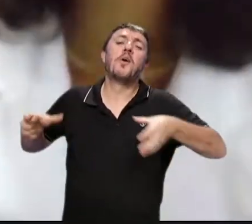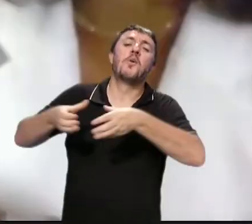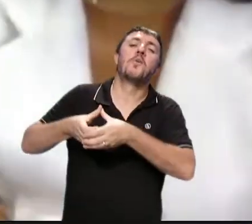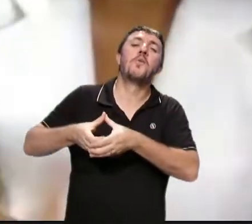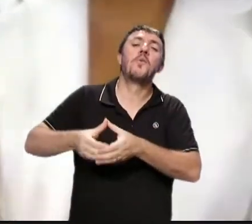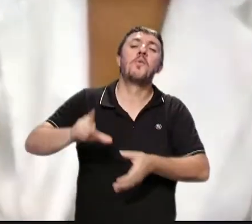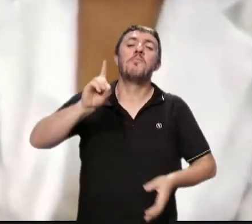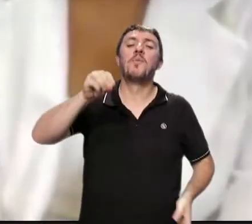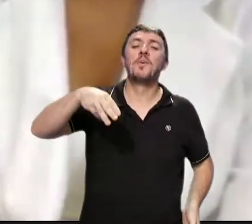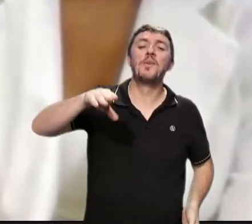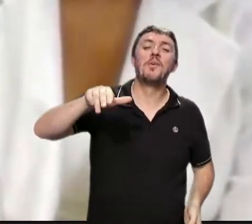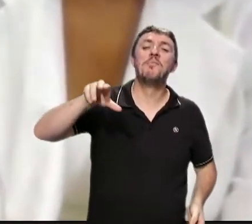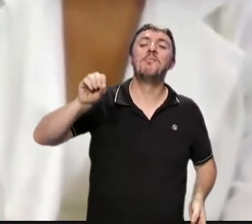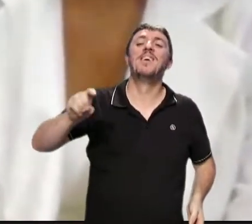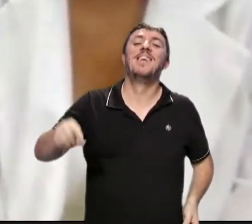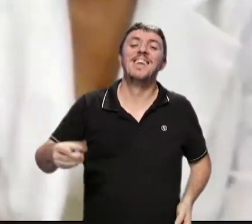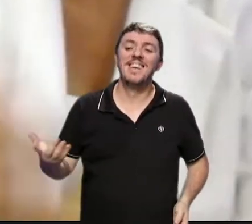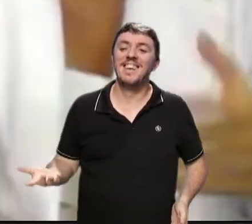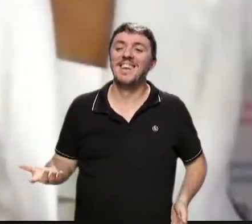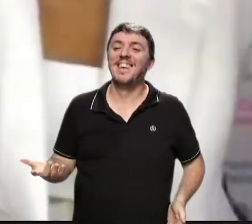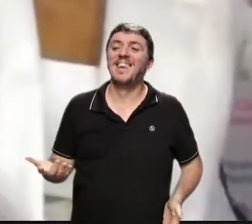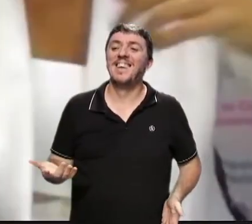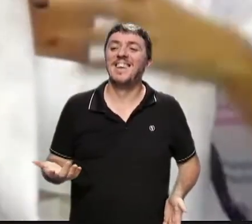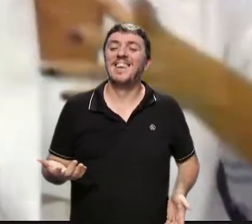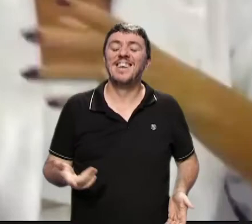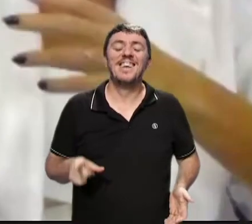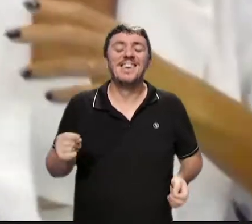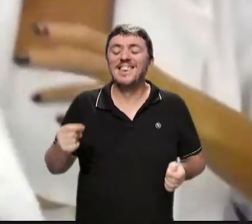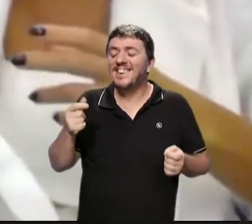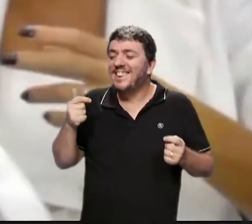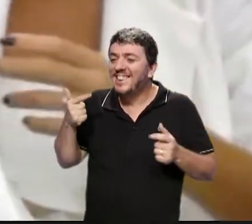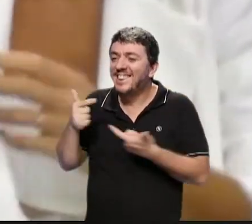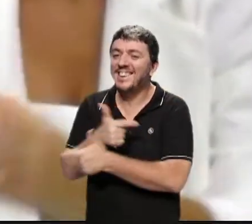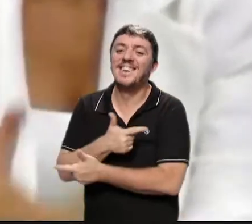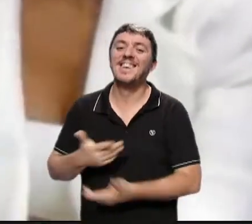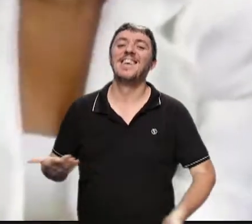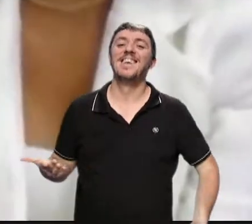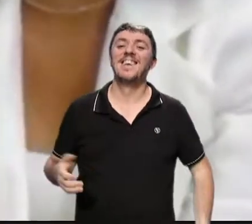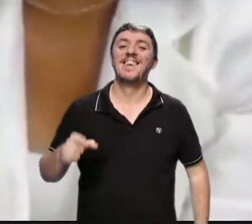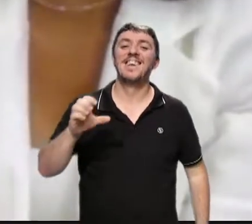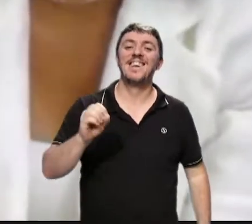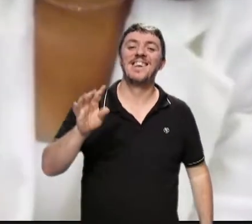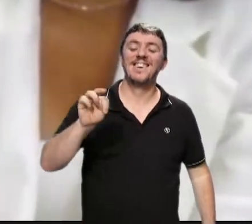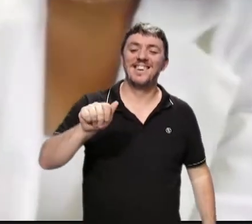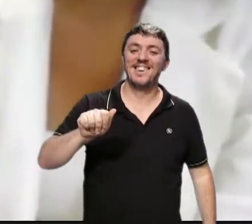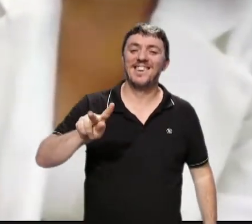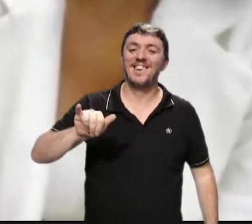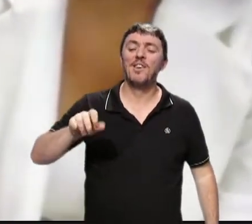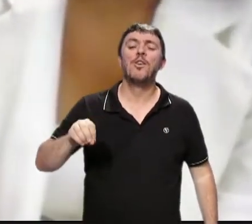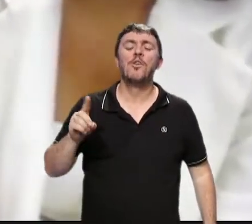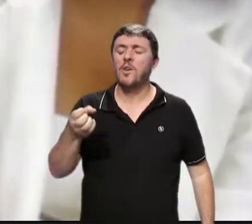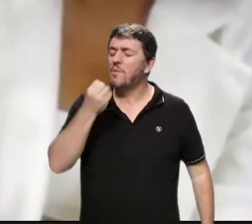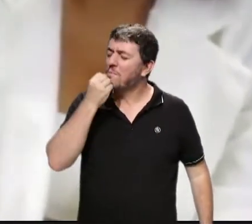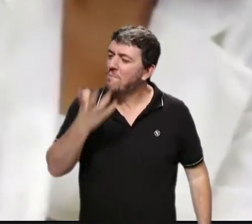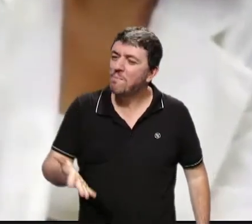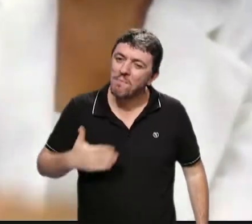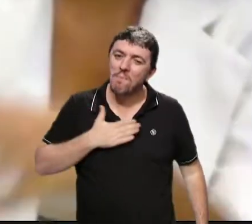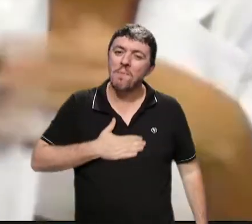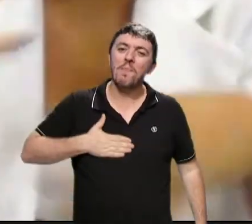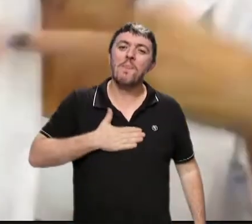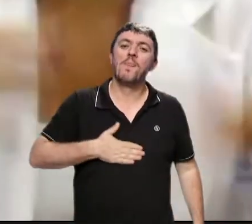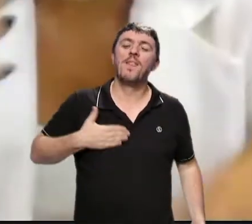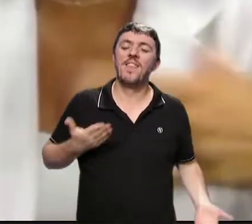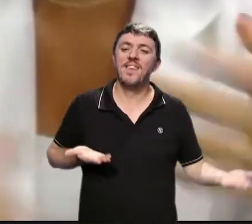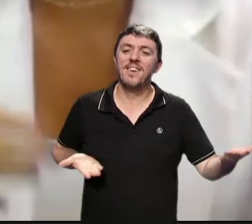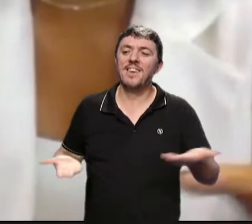Cara, isso era lindo, mas assim, ele é muito engraçado. O Otávio é uma coisa, né? É maravilhoso. Foi muito bom conviver com ele ali. Pra mim, as